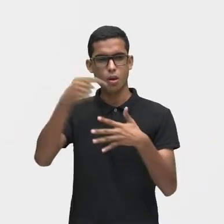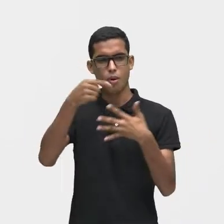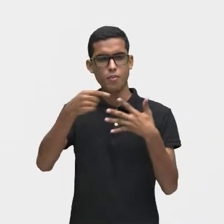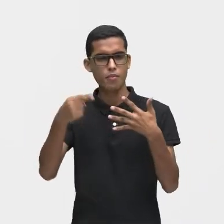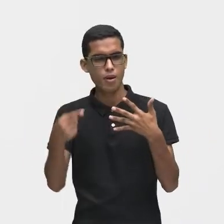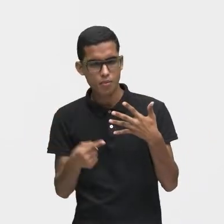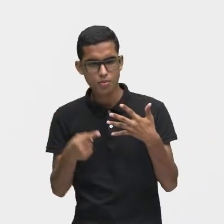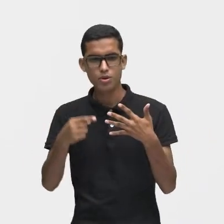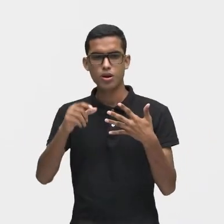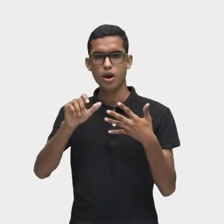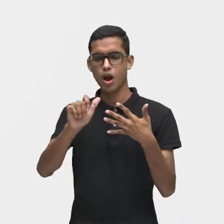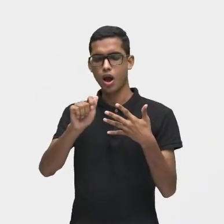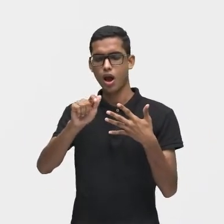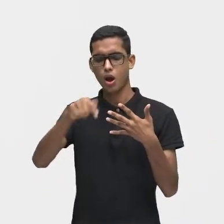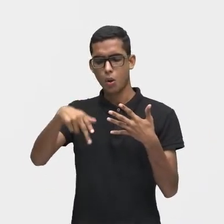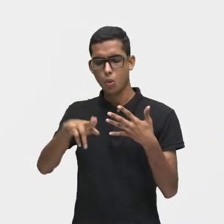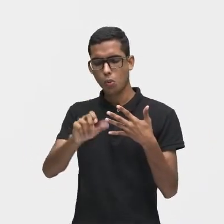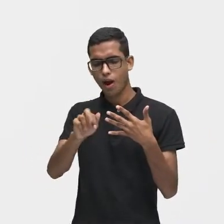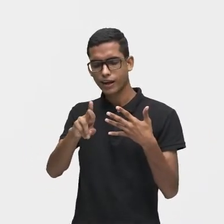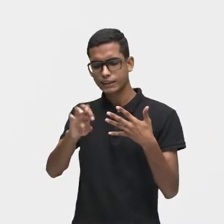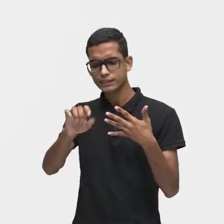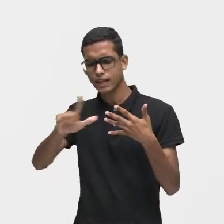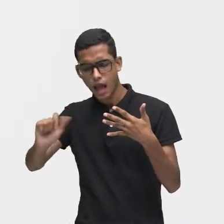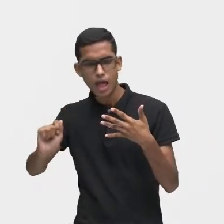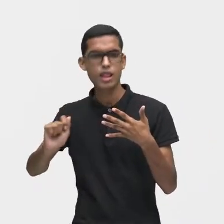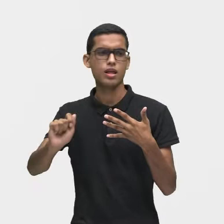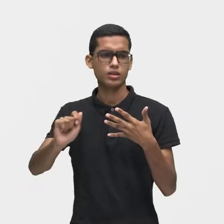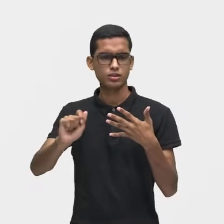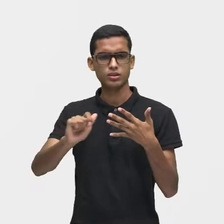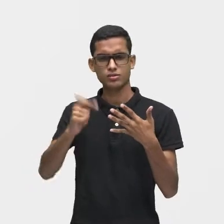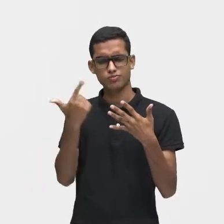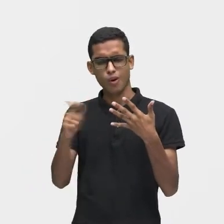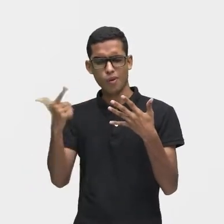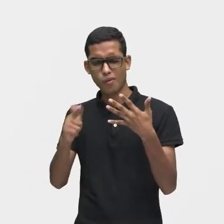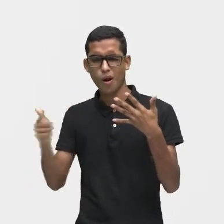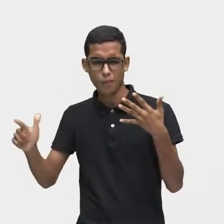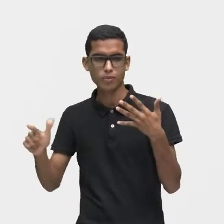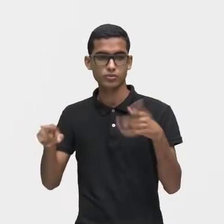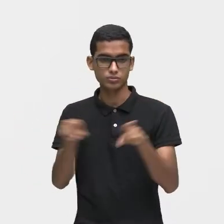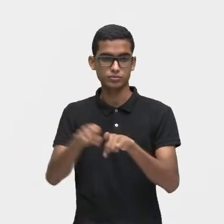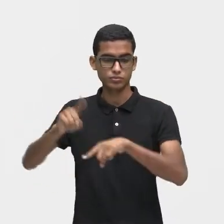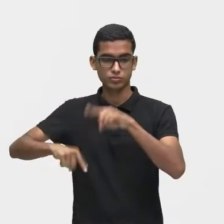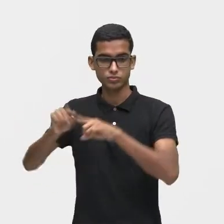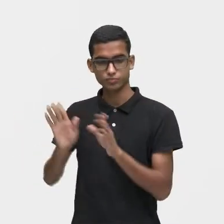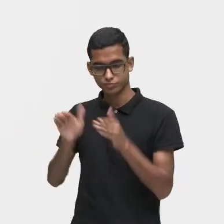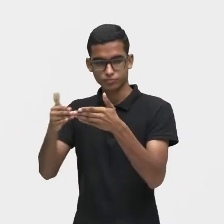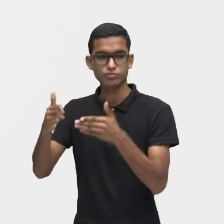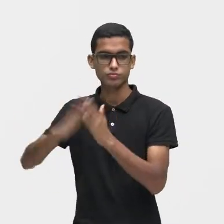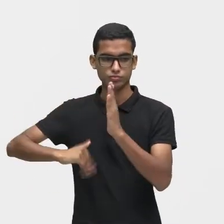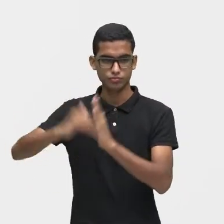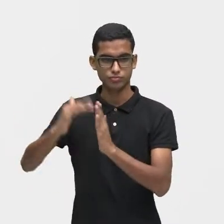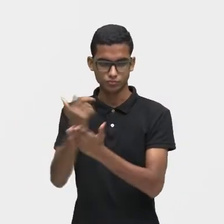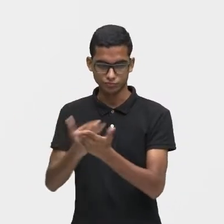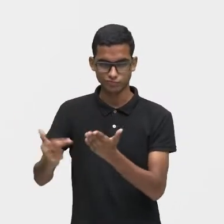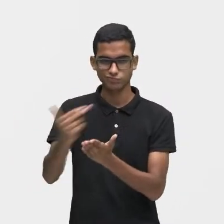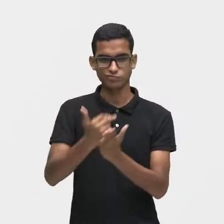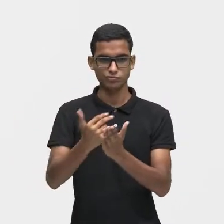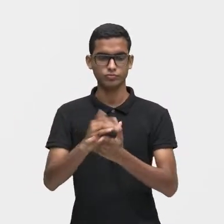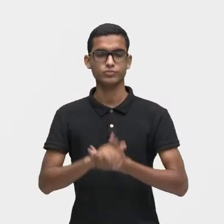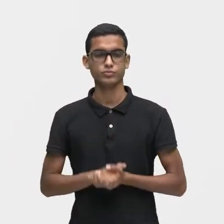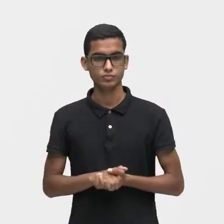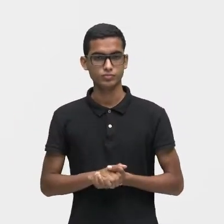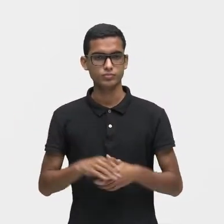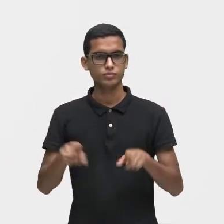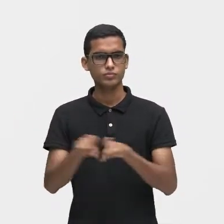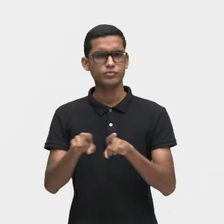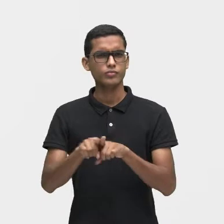existem vários materiais de desenho. E também existe também o suporte de